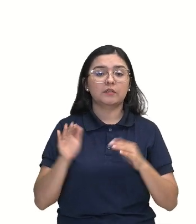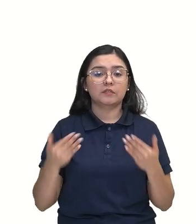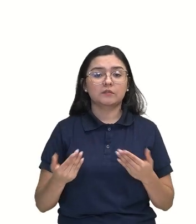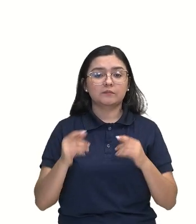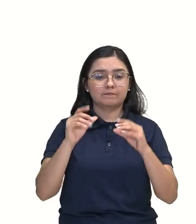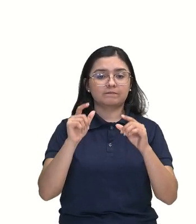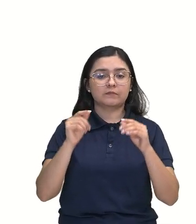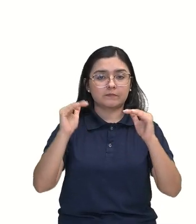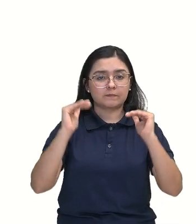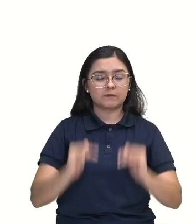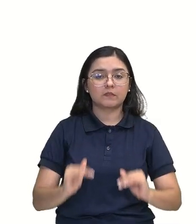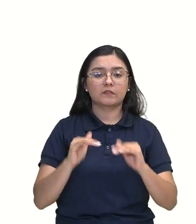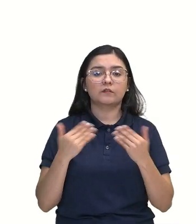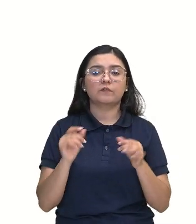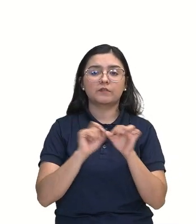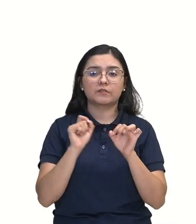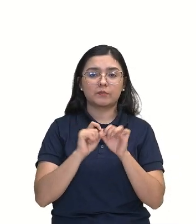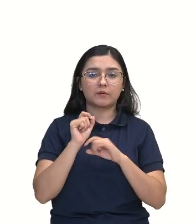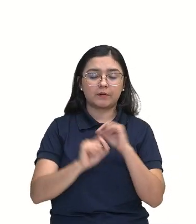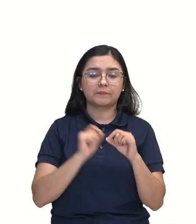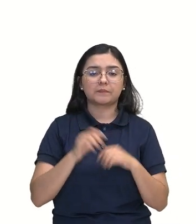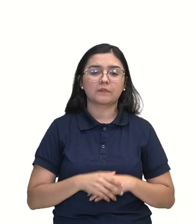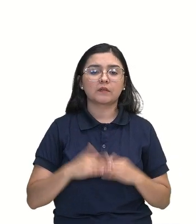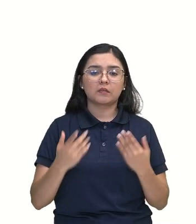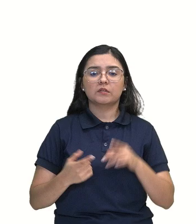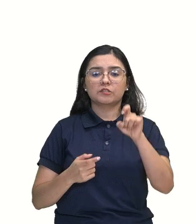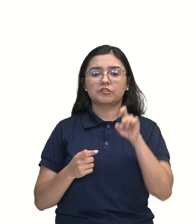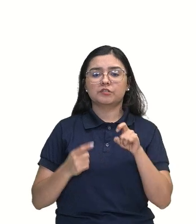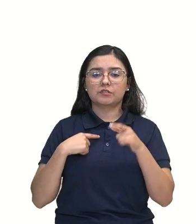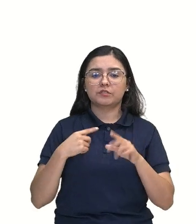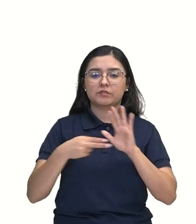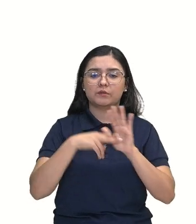caso aqui, eu vou fazer o seguinte. Eu vou pegar x igual a